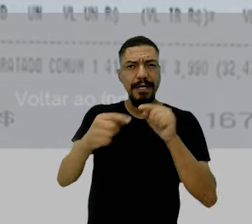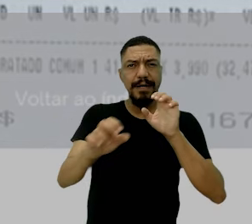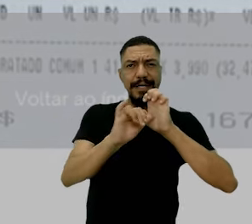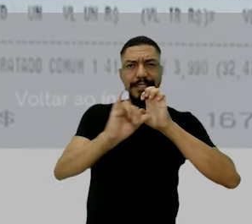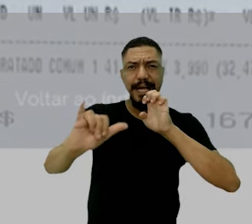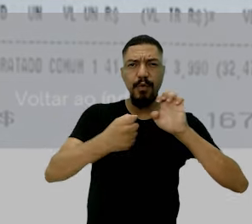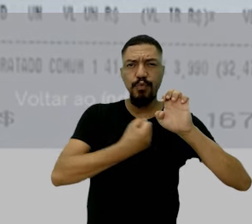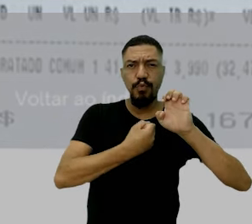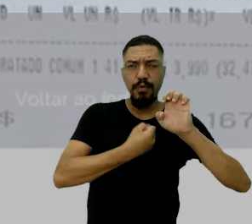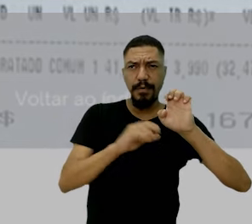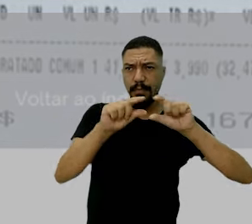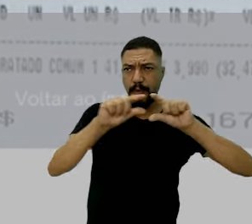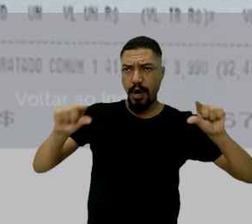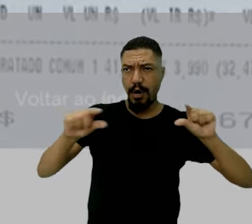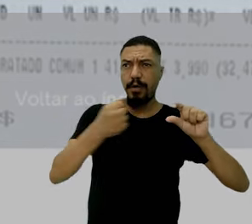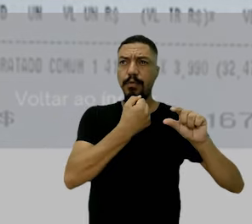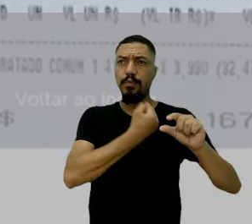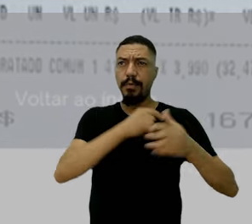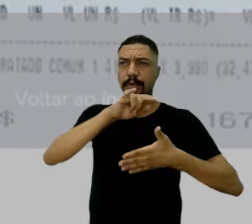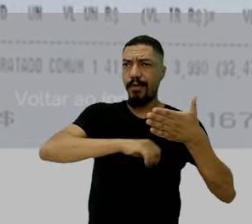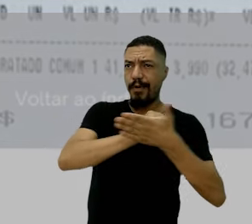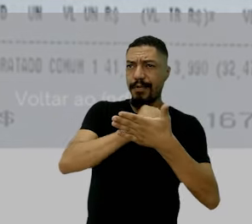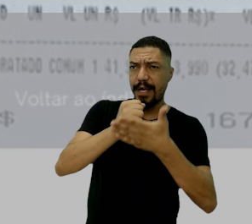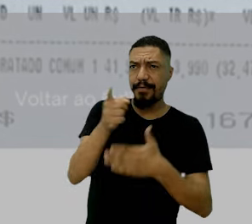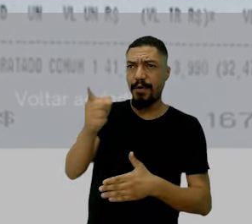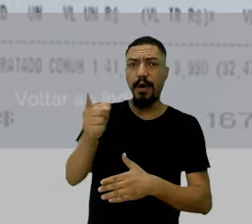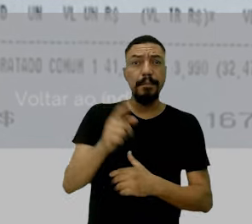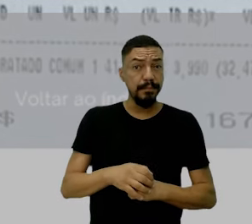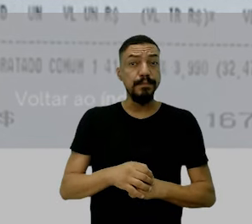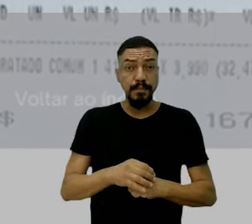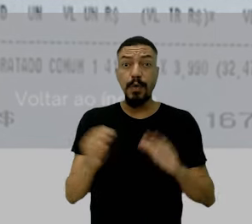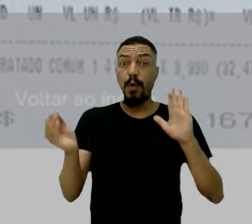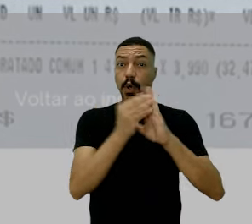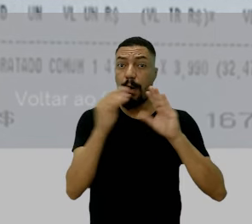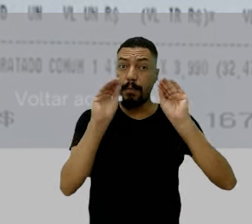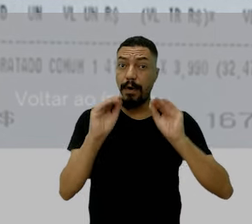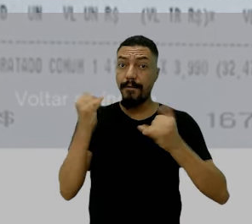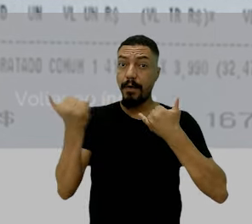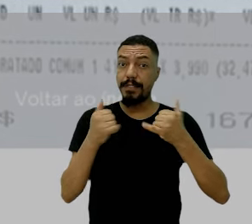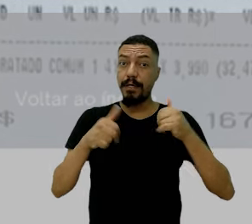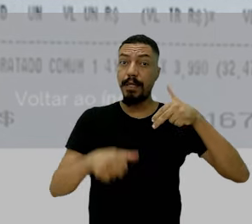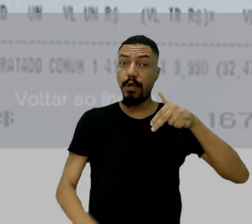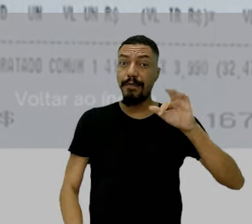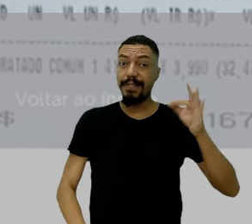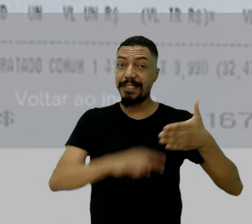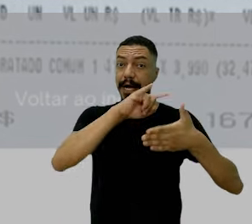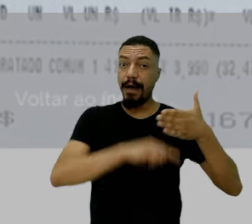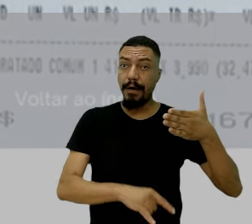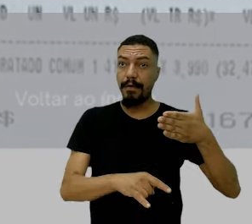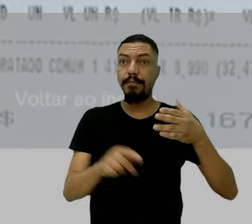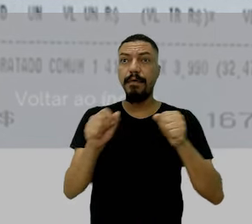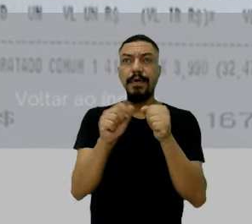edital, número do edital, número do contrato. Coloquem isso na nota fiscal de